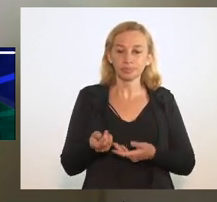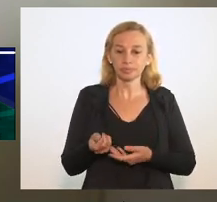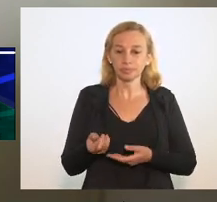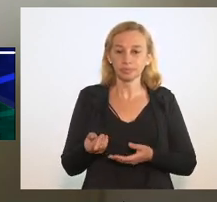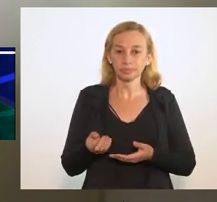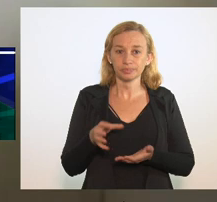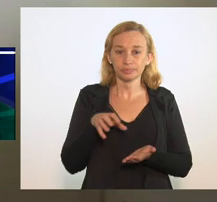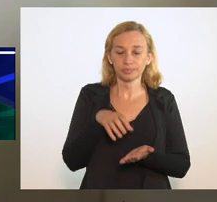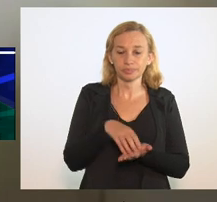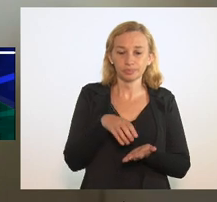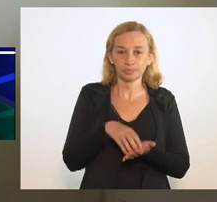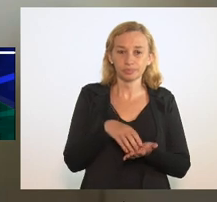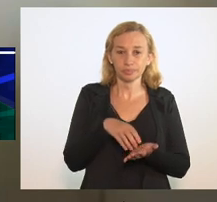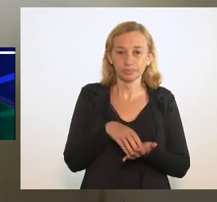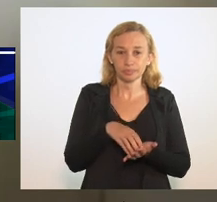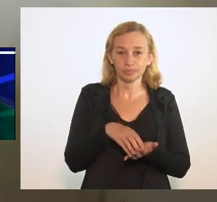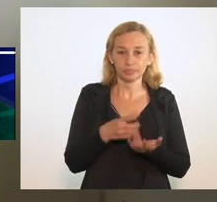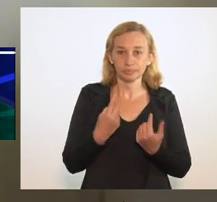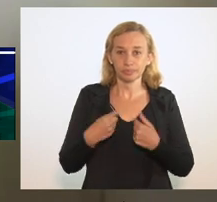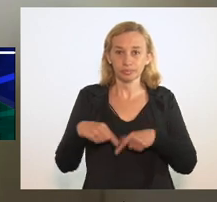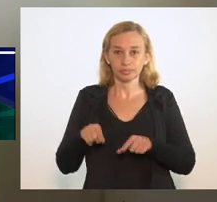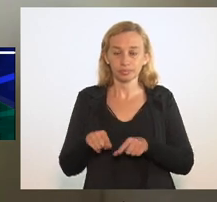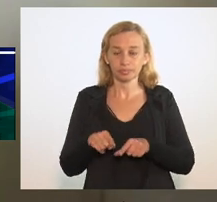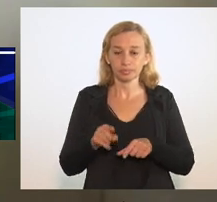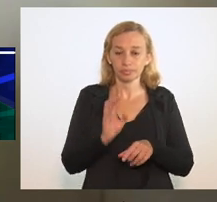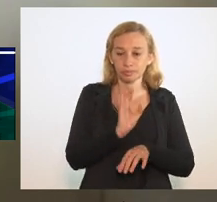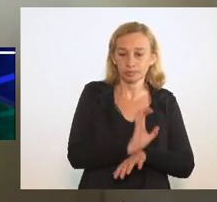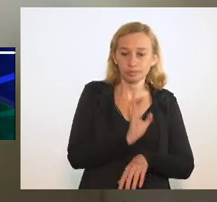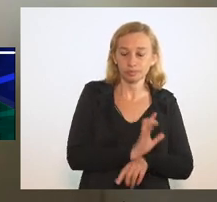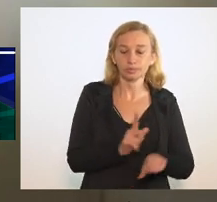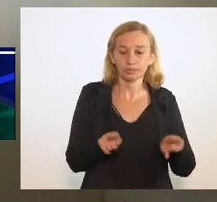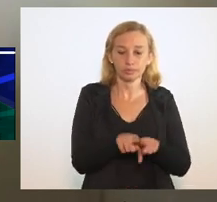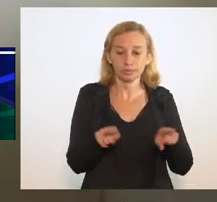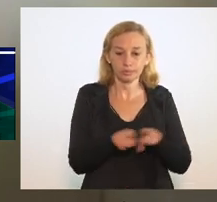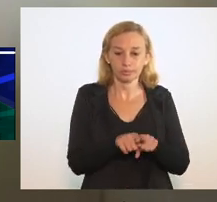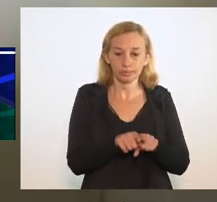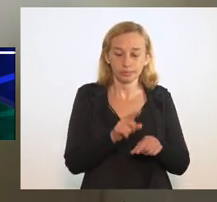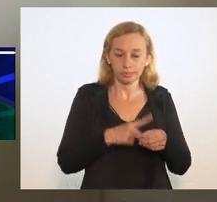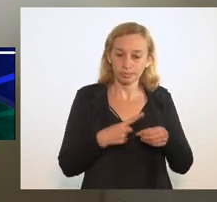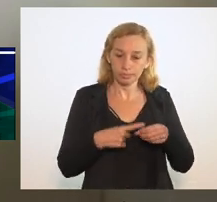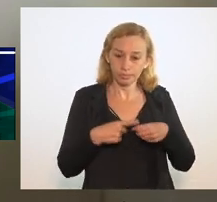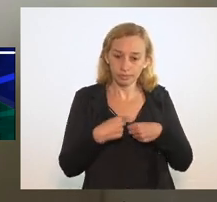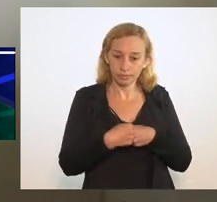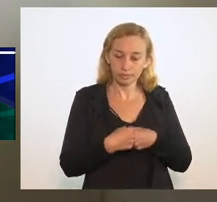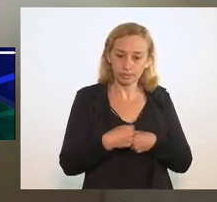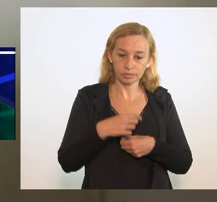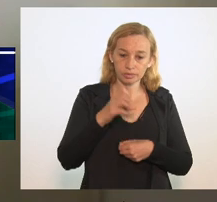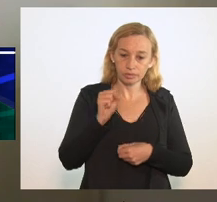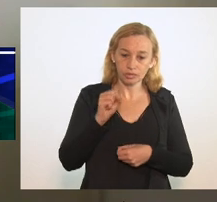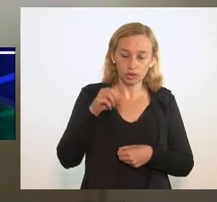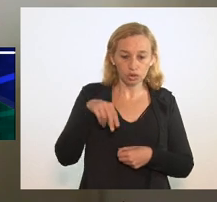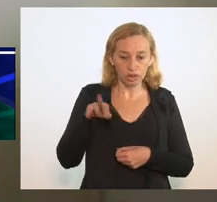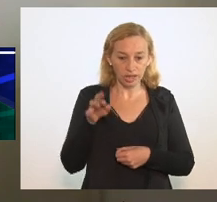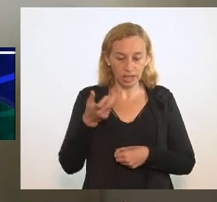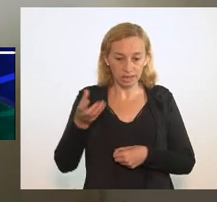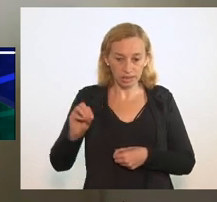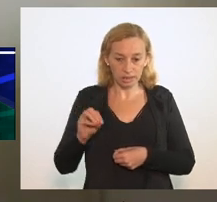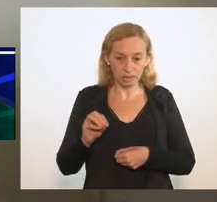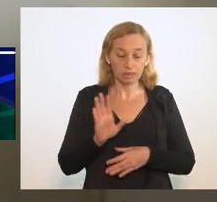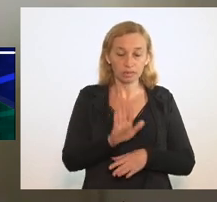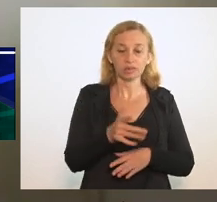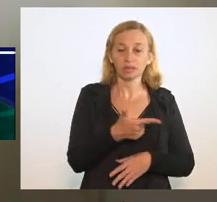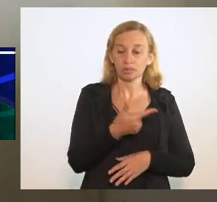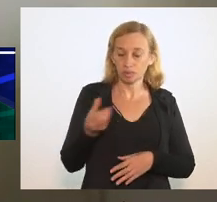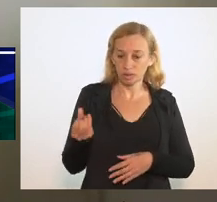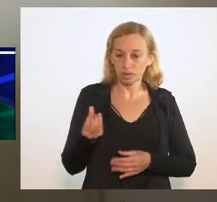uma grande sonegação contra os estados e os municípios. Porque durante anos que precederam